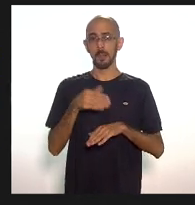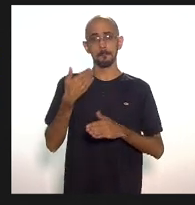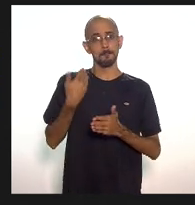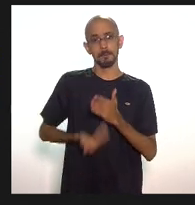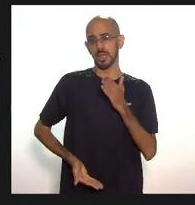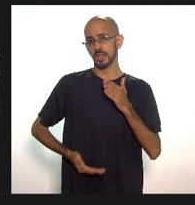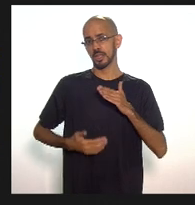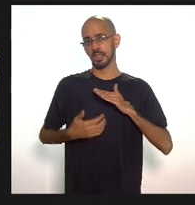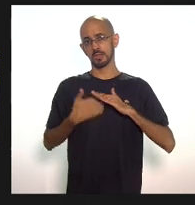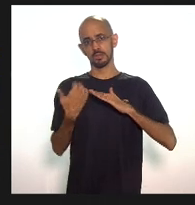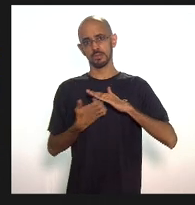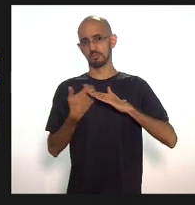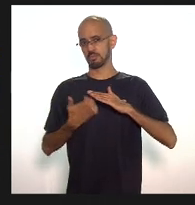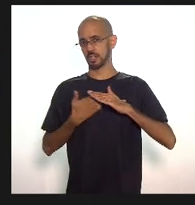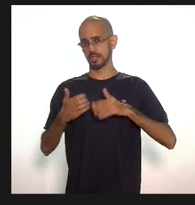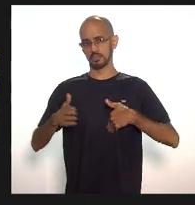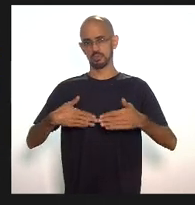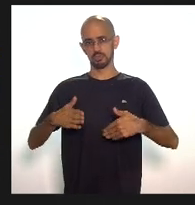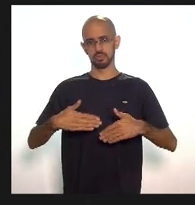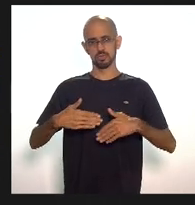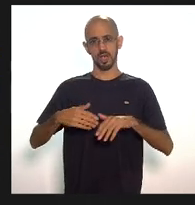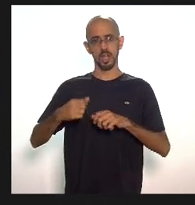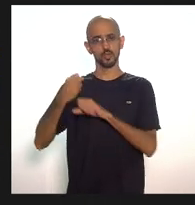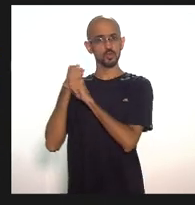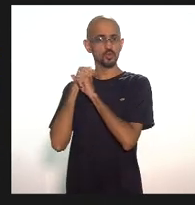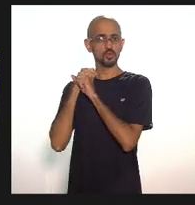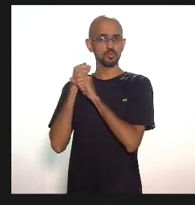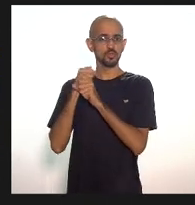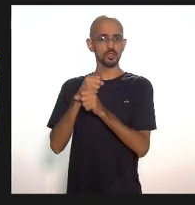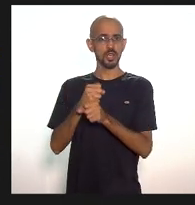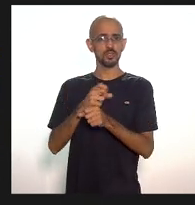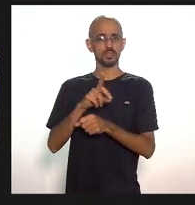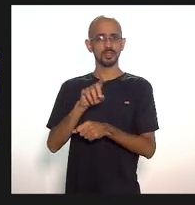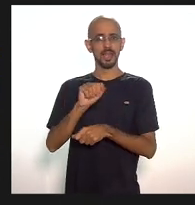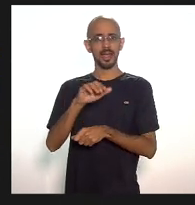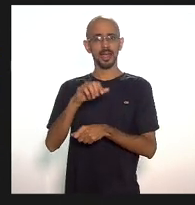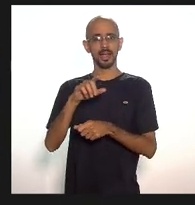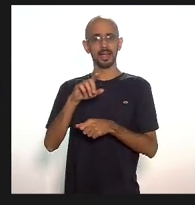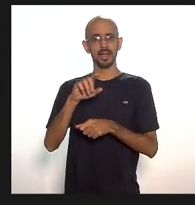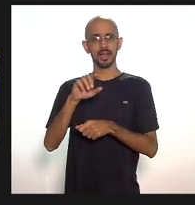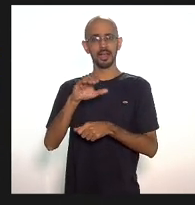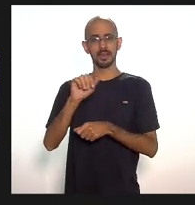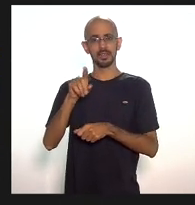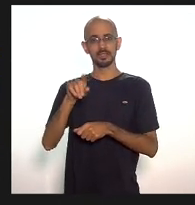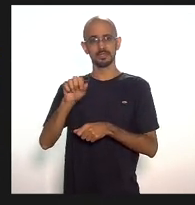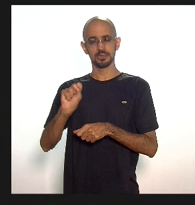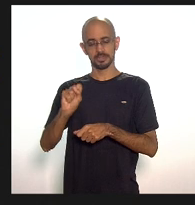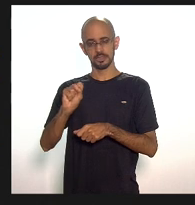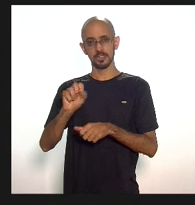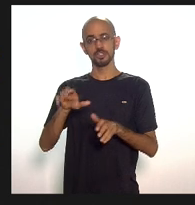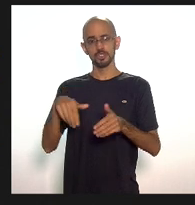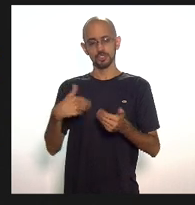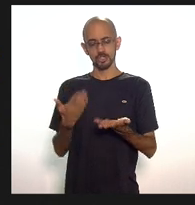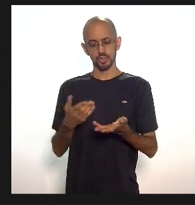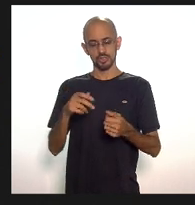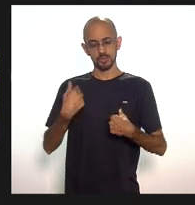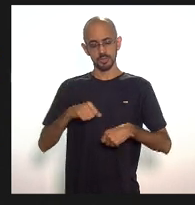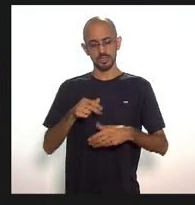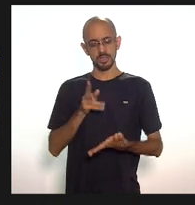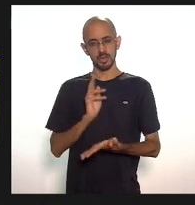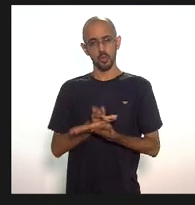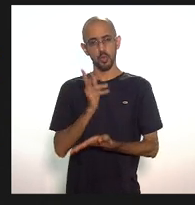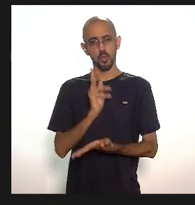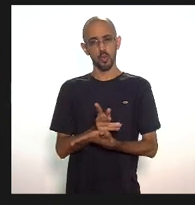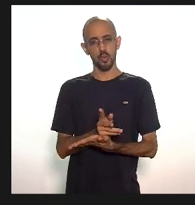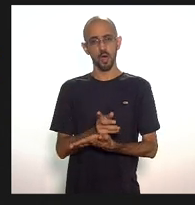desindustrialização bastante forte, né, nas últimas décadas. Então, a gente precisa, sim, manter a nossa indústria